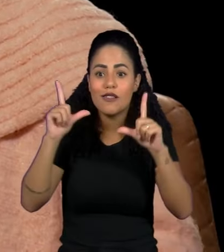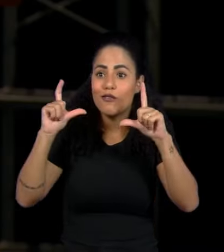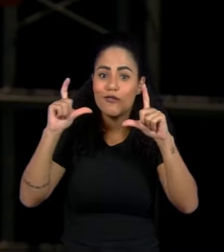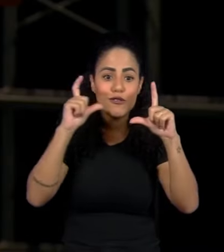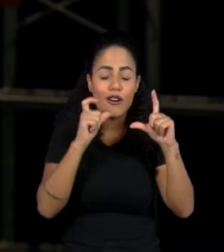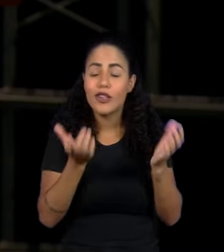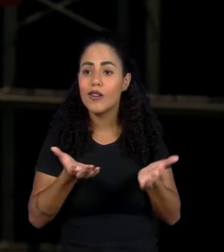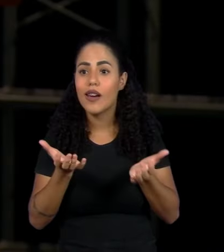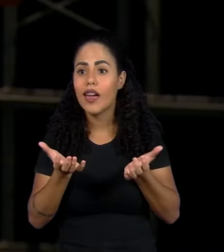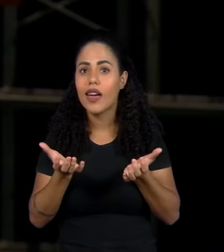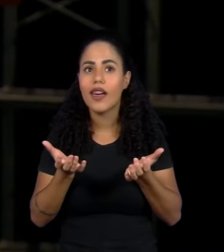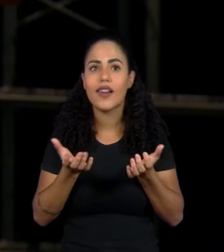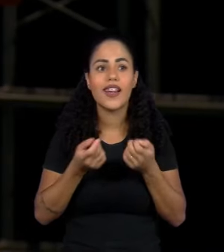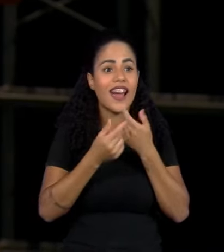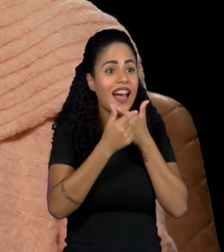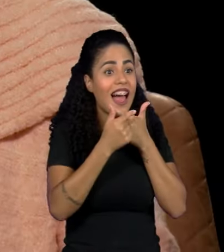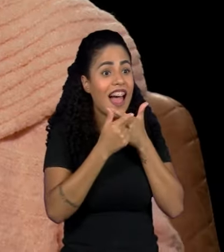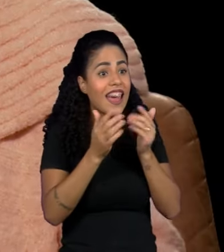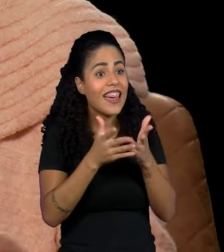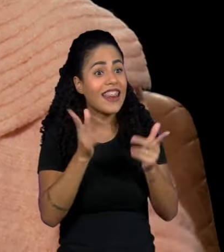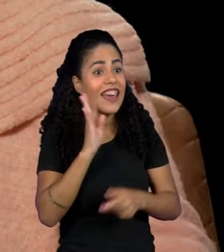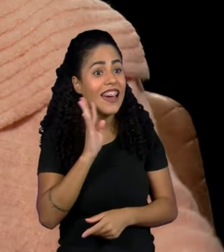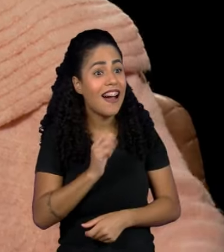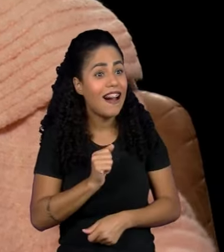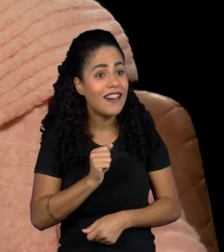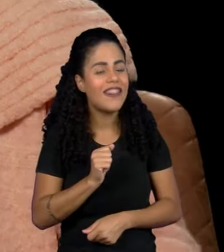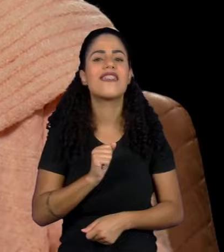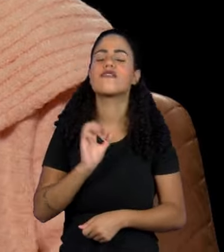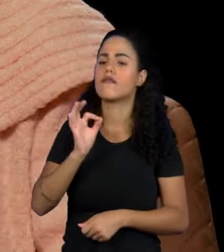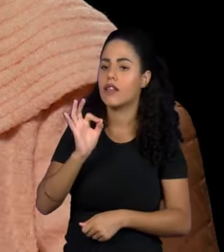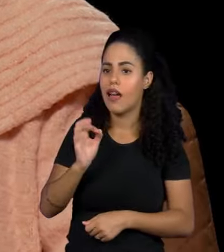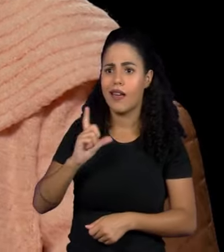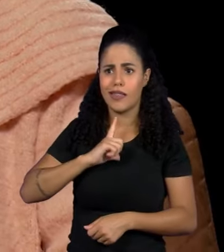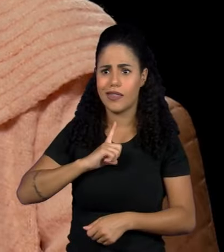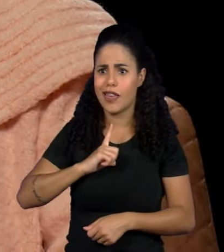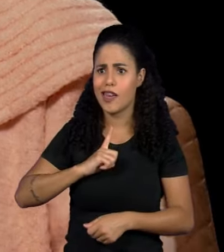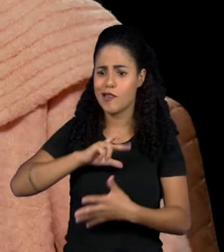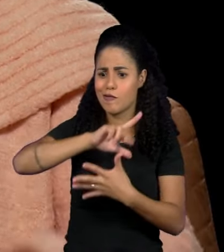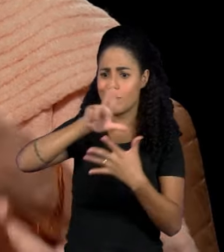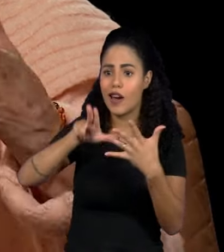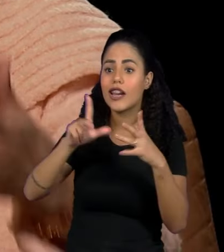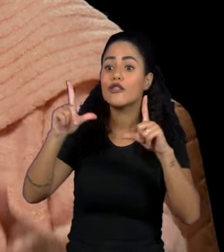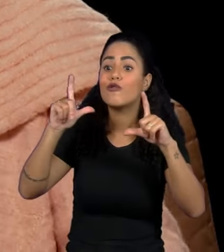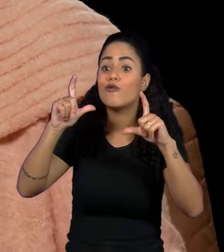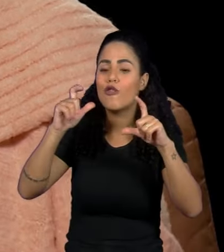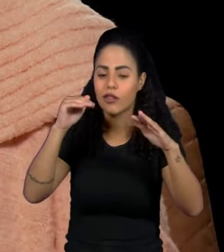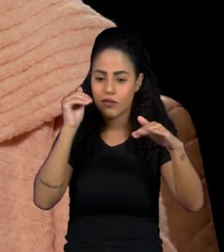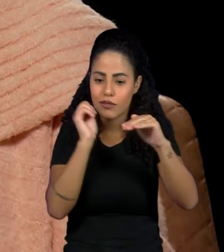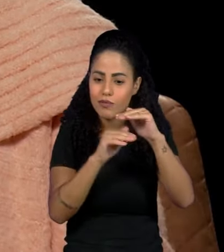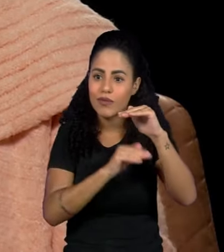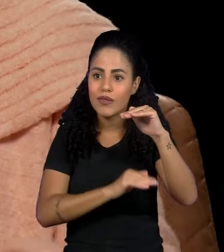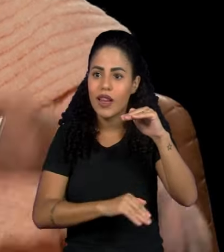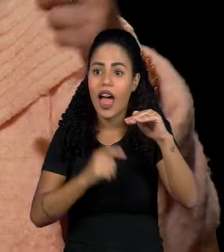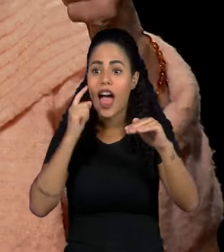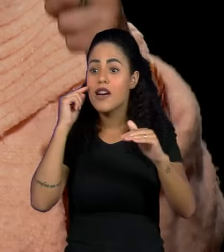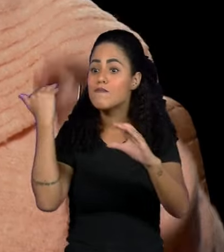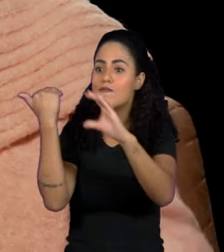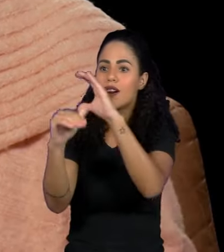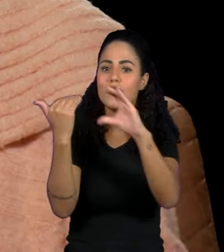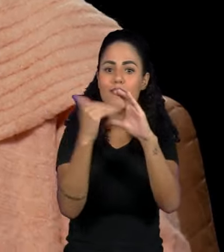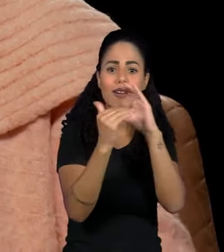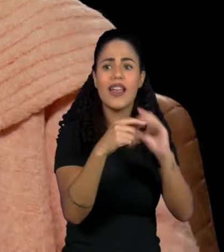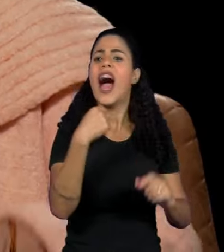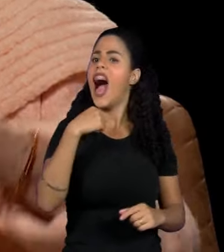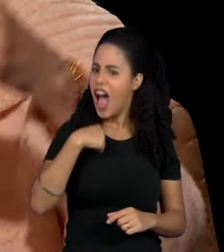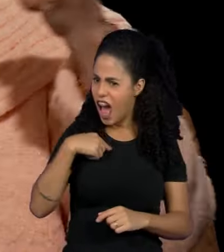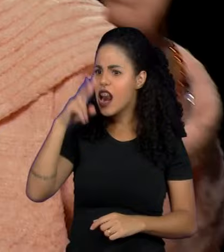Que máximo! Porque a gente não tem registro gravado, mas nós temos muitas fotos, né? Aí eu mando as fotos, aí eles ficam, eu lembro